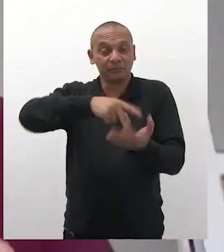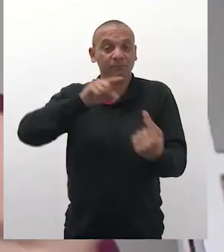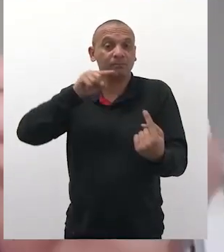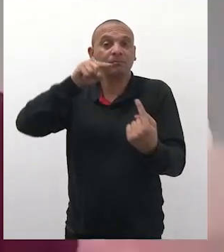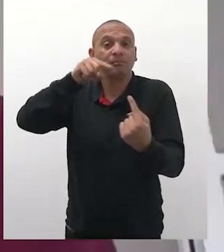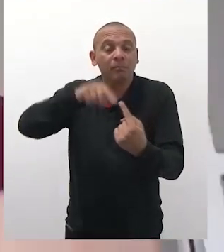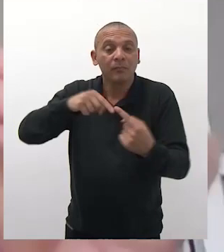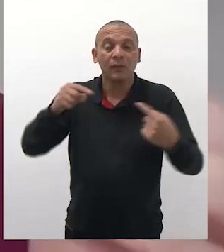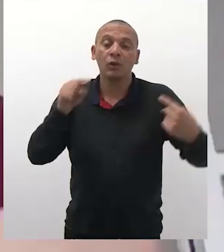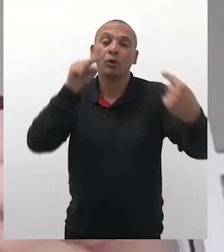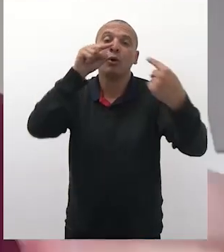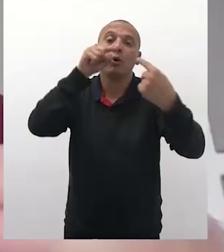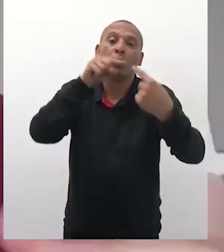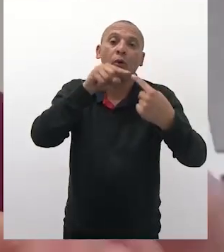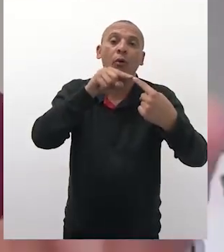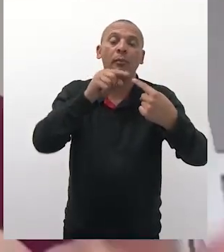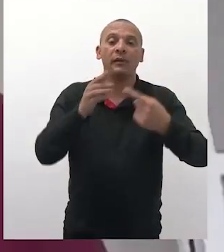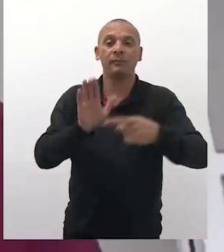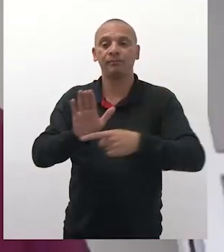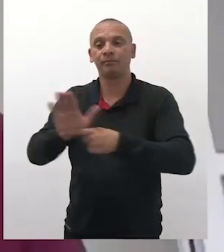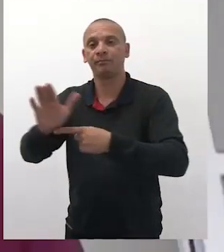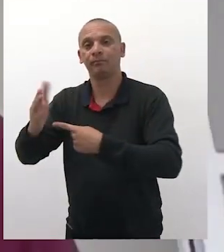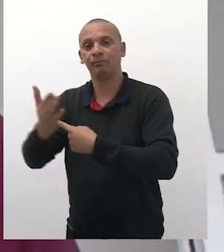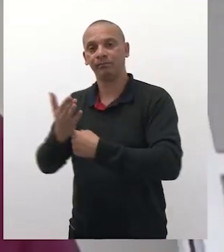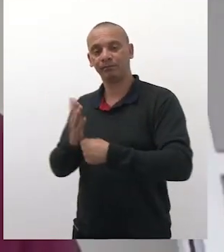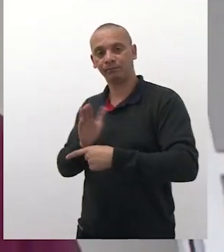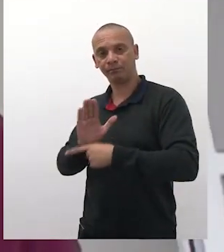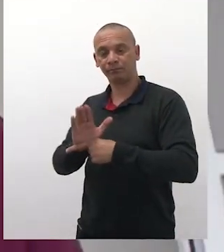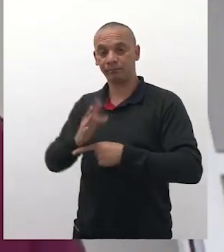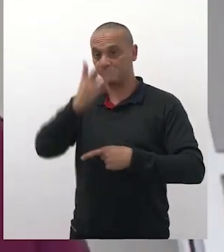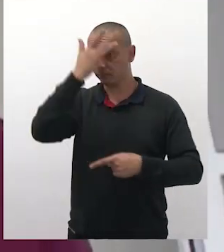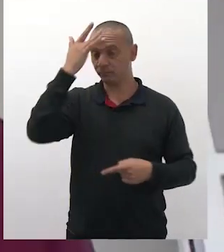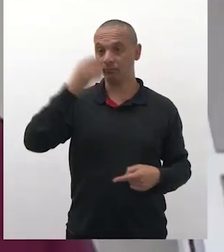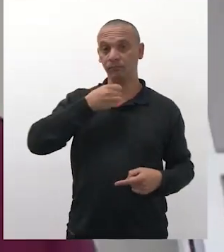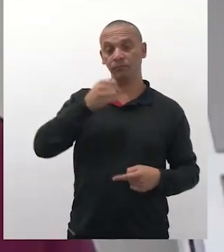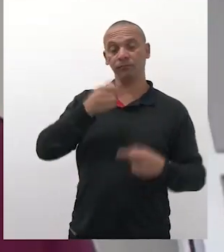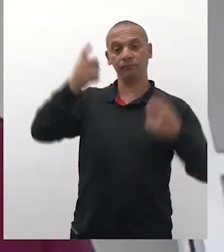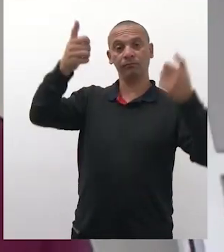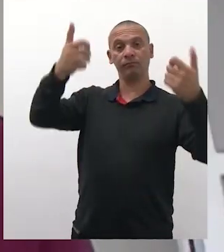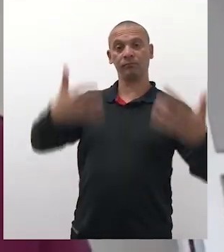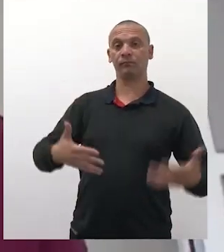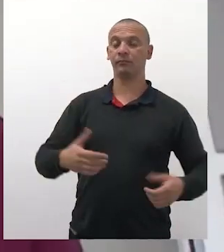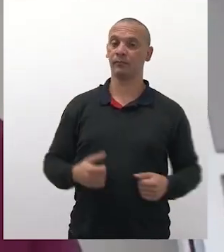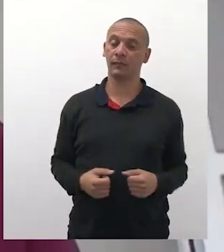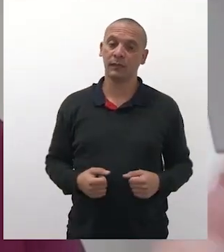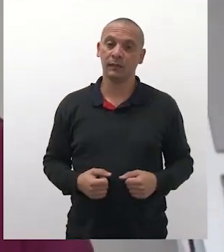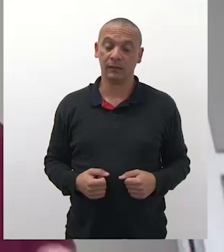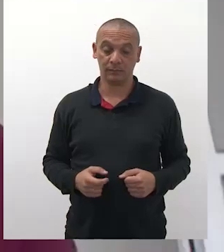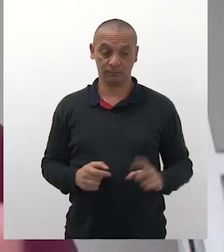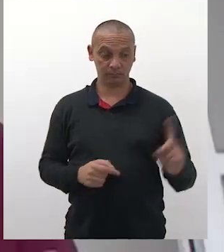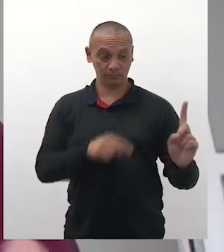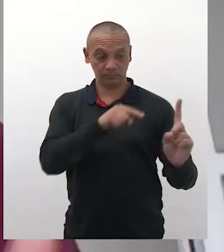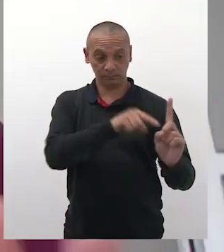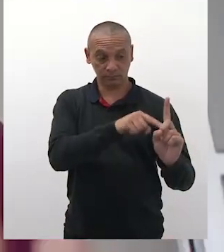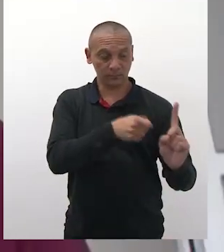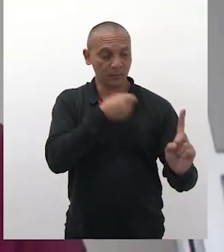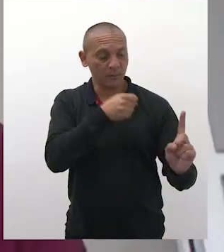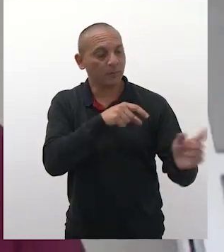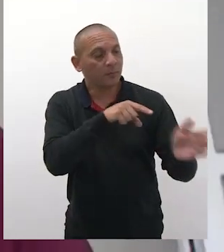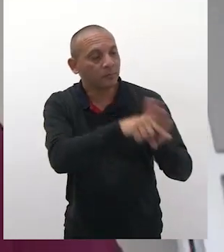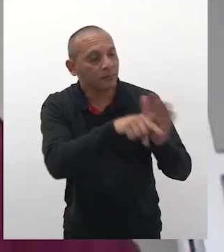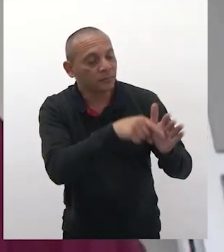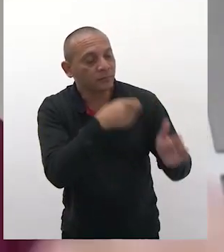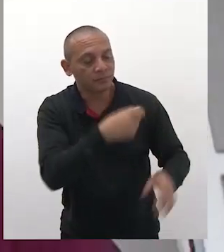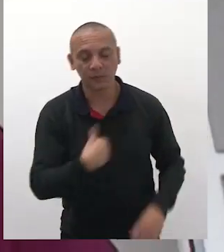tem que estar em colaboração com o entrevistado. Isto é, se o entrevistado, depois da entrevista,